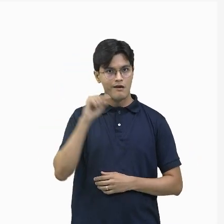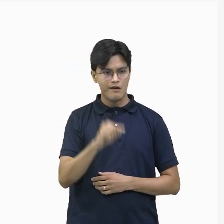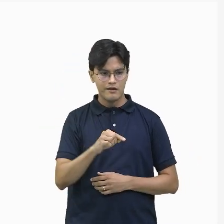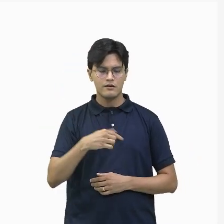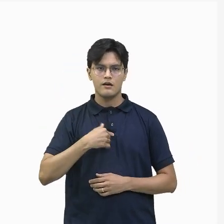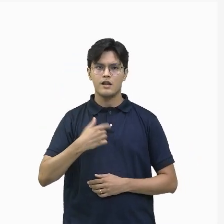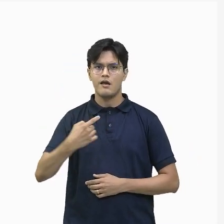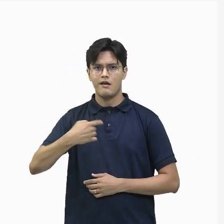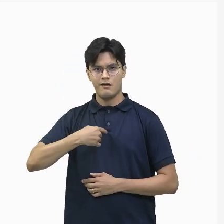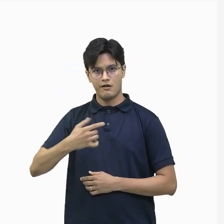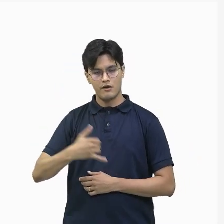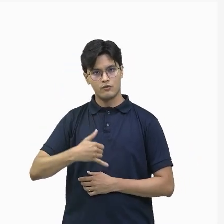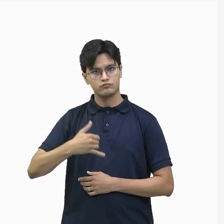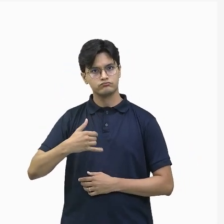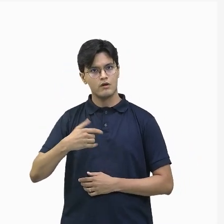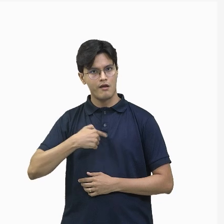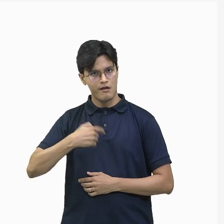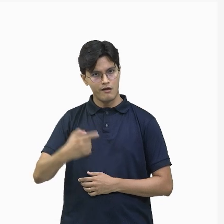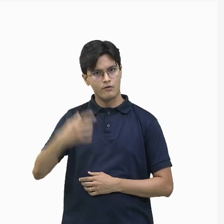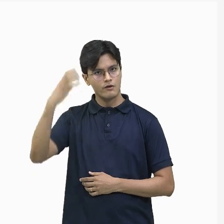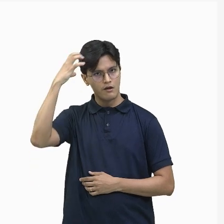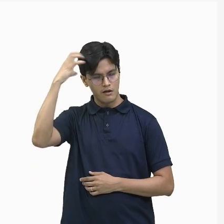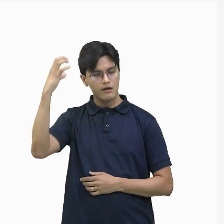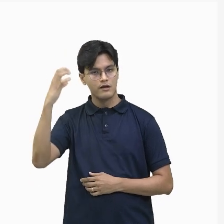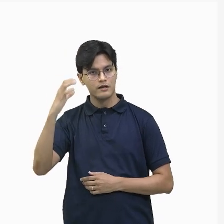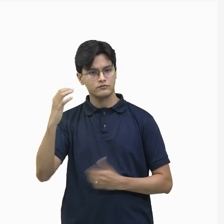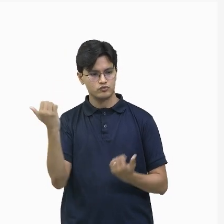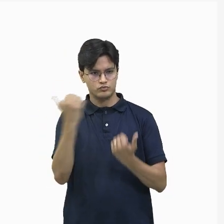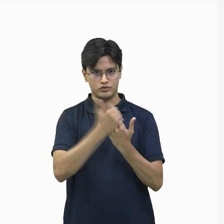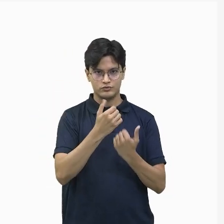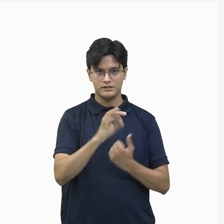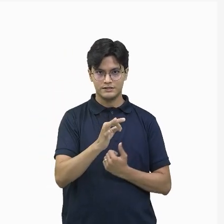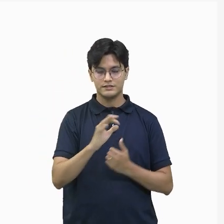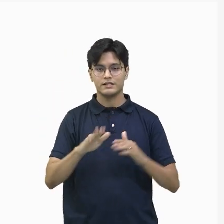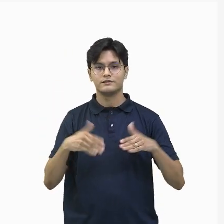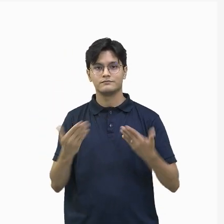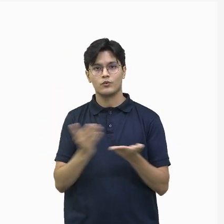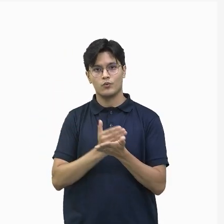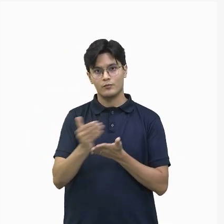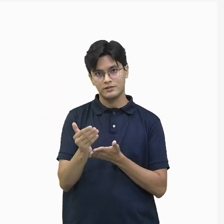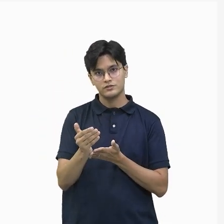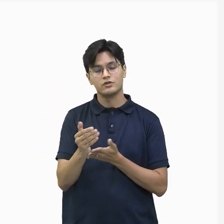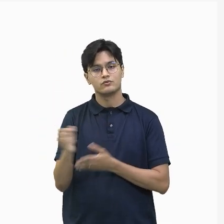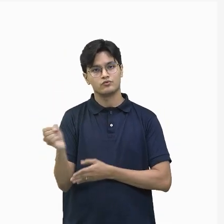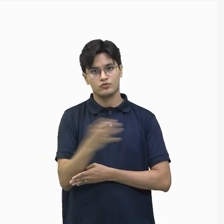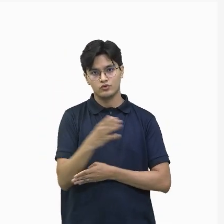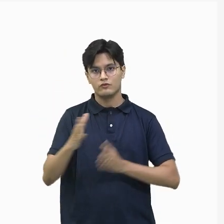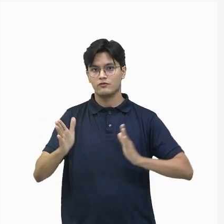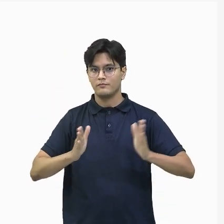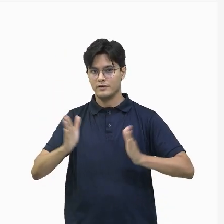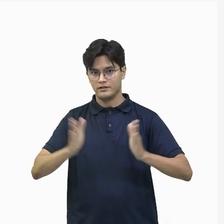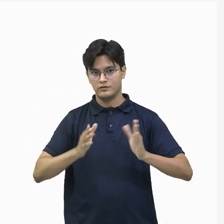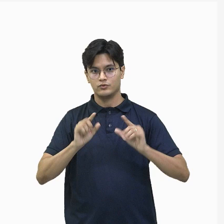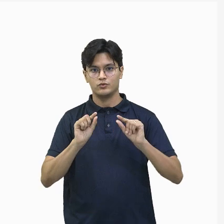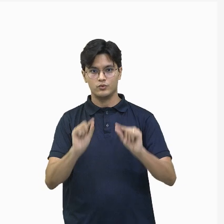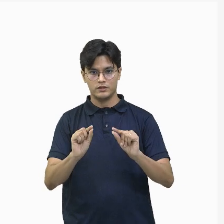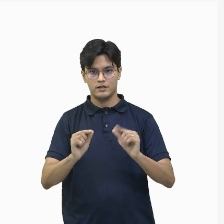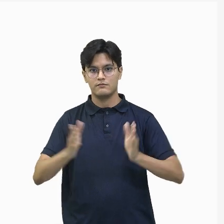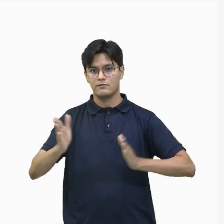a dinastia merovingia chegou ao fim e se inicia uma nova dinastia chamada, então, de